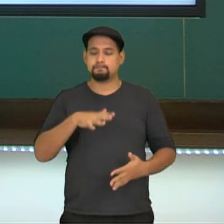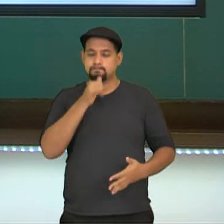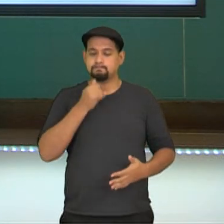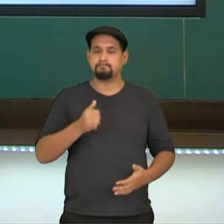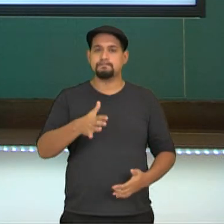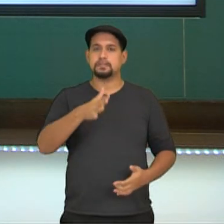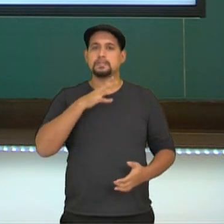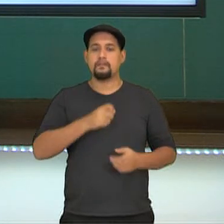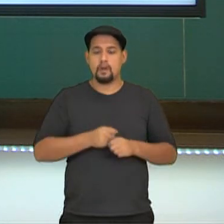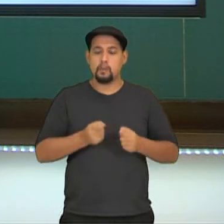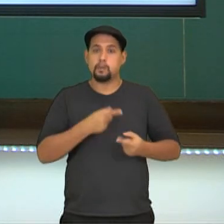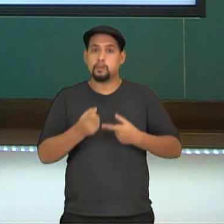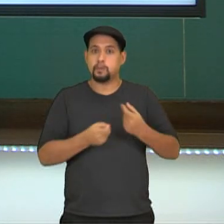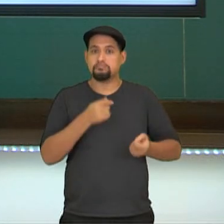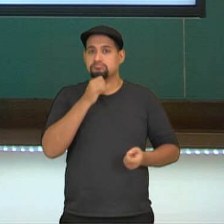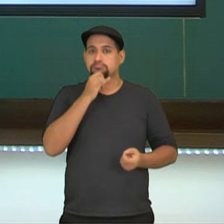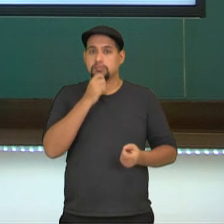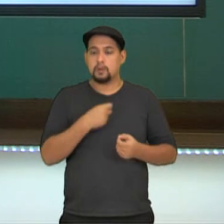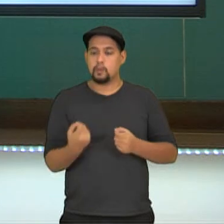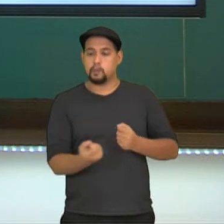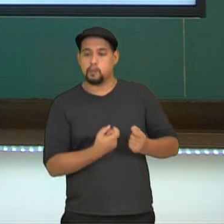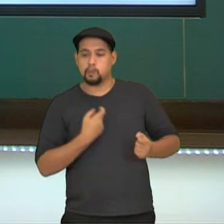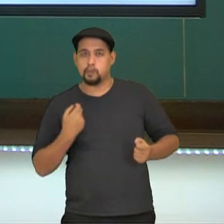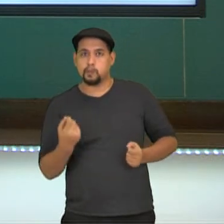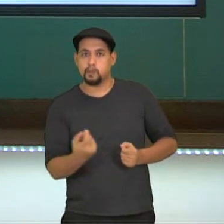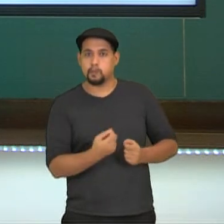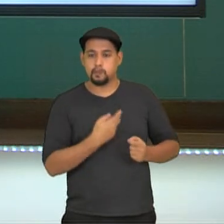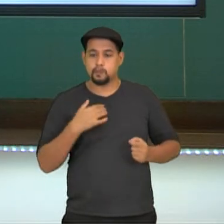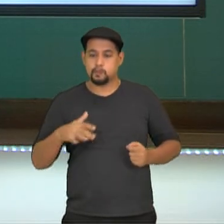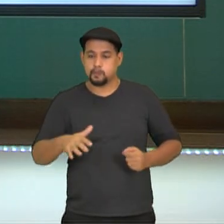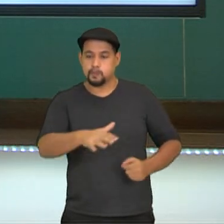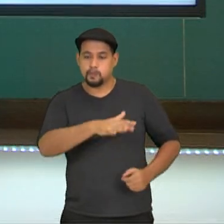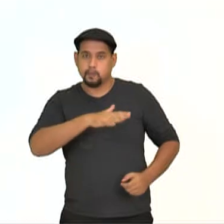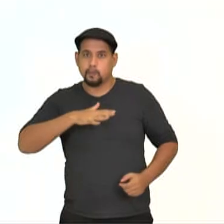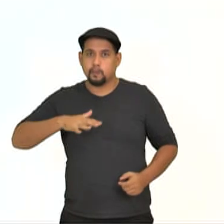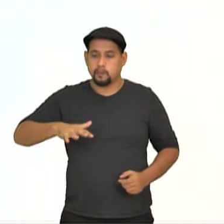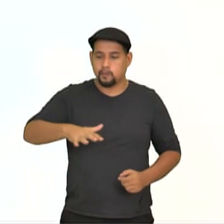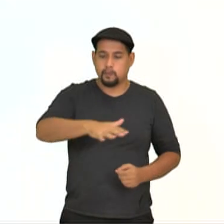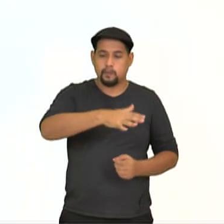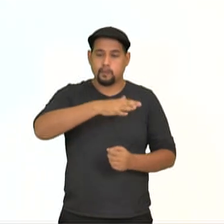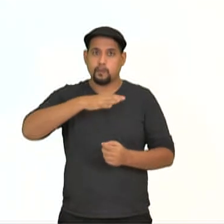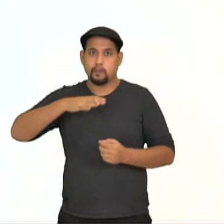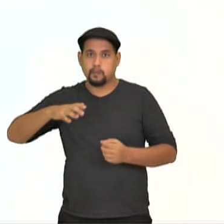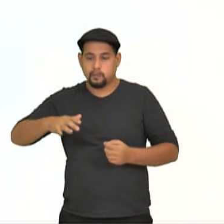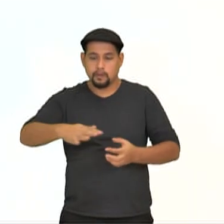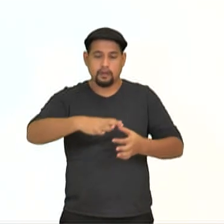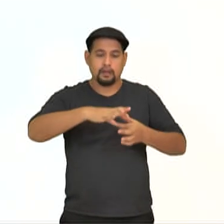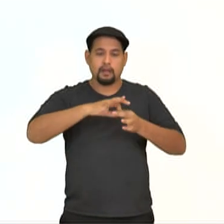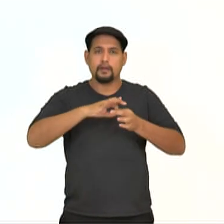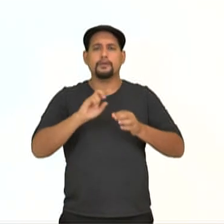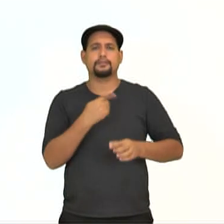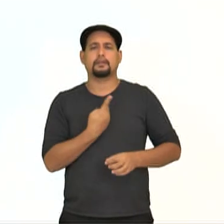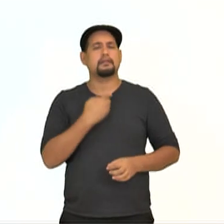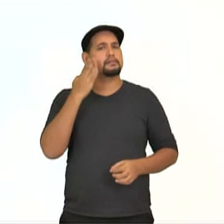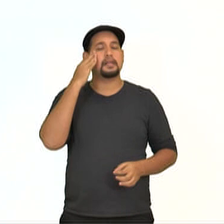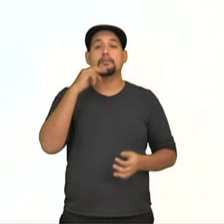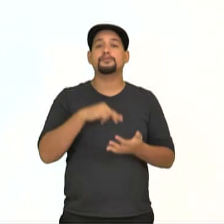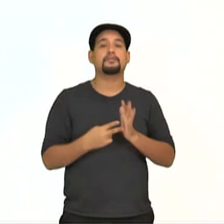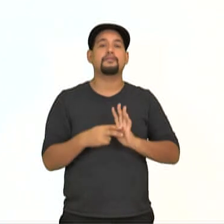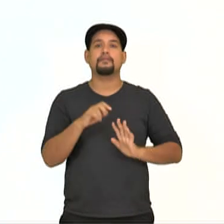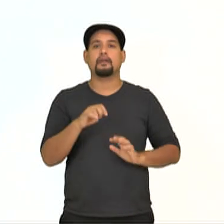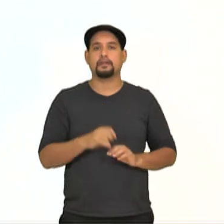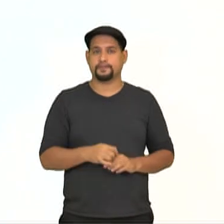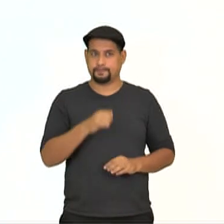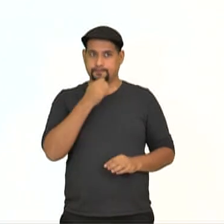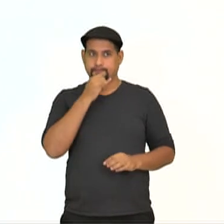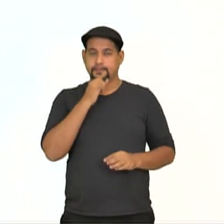essas moléculas rotacionem e se alinhem a esse campo elétrico. Tá? Bom, o que a gente já sabe é que uma